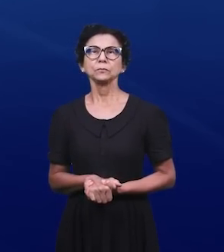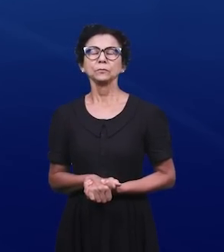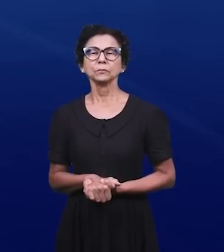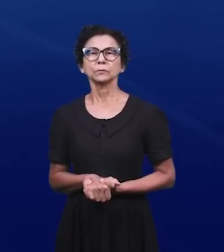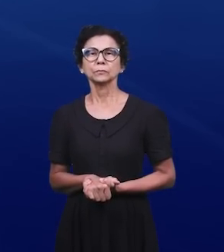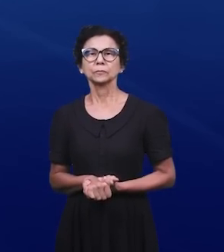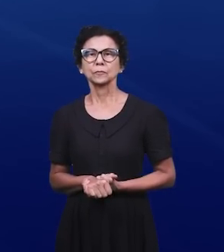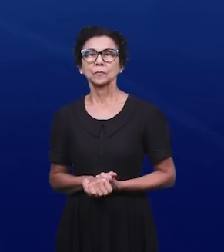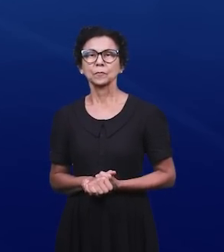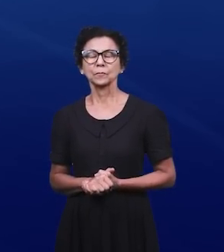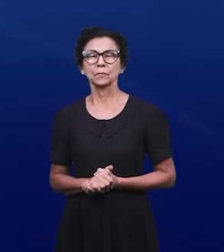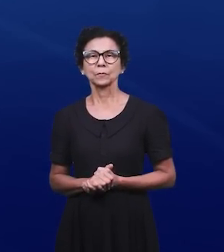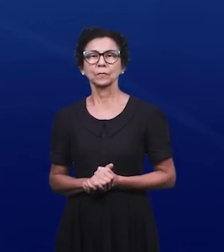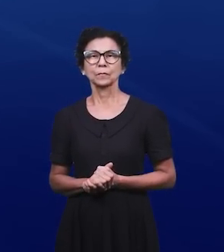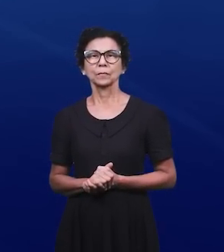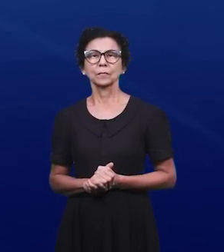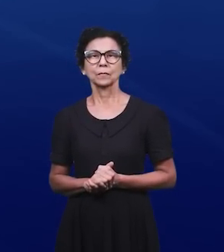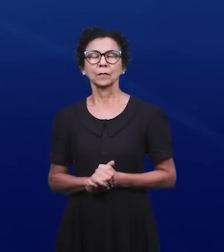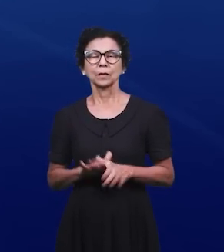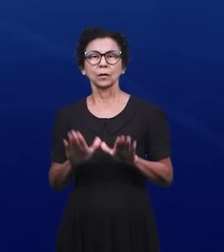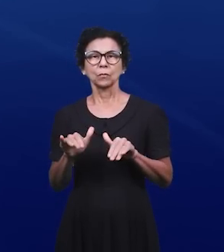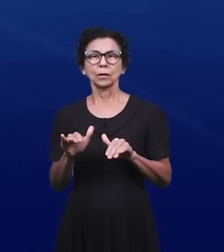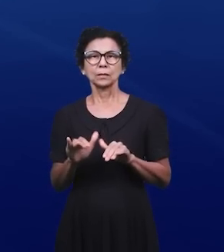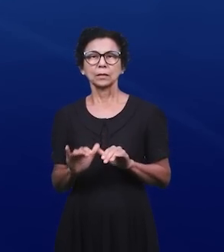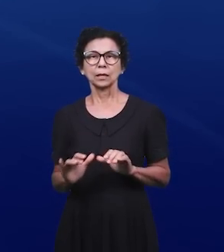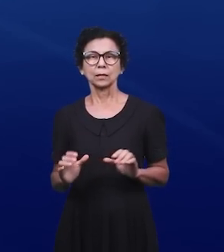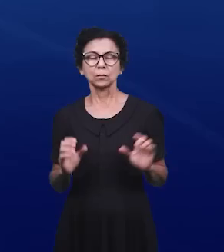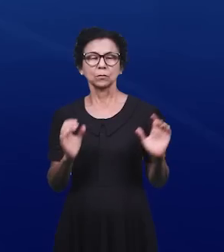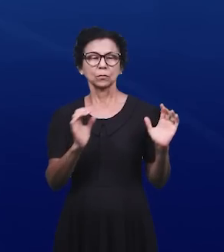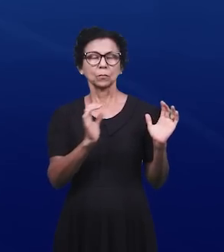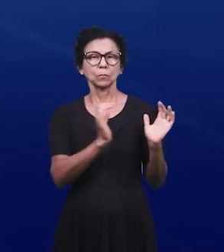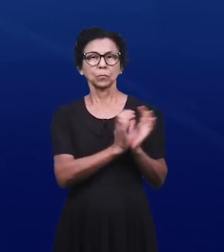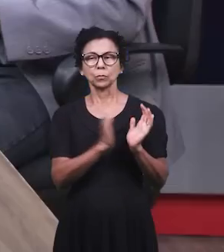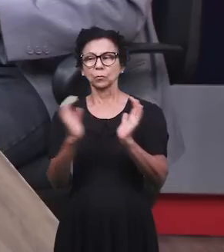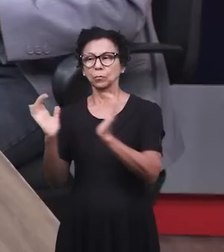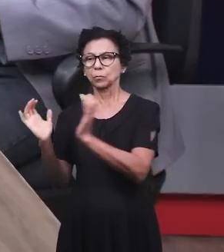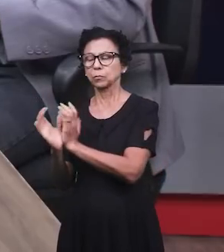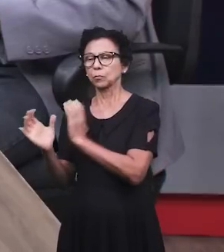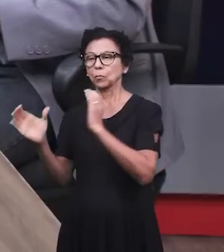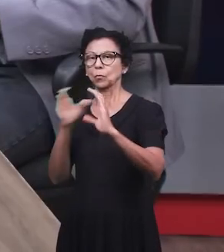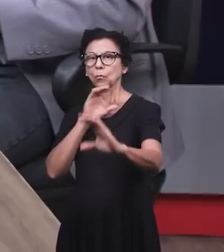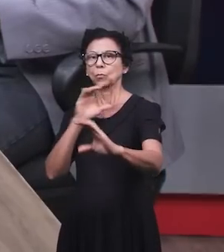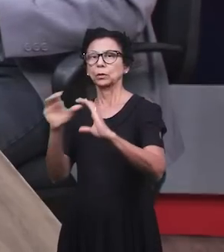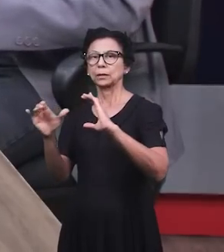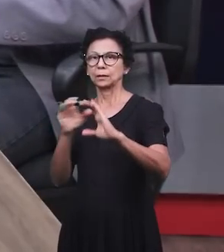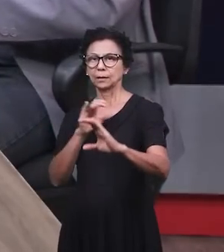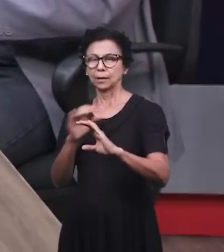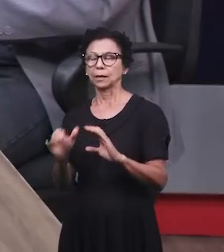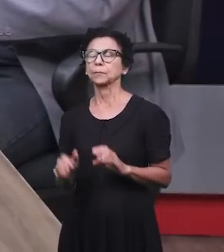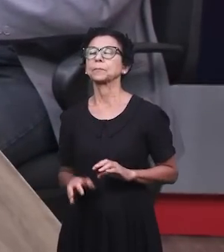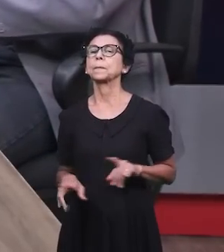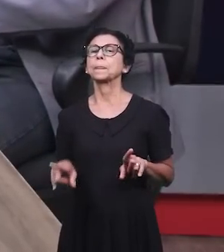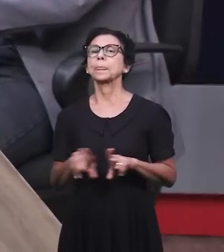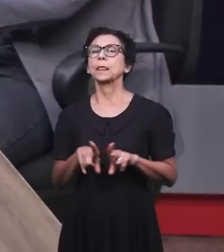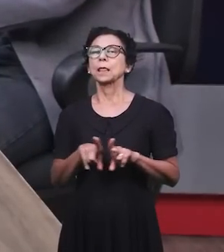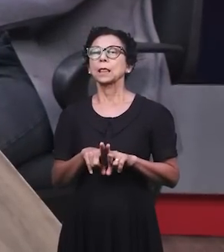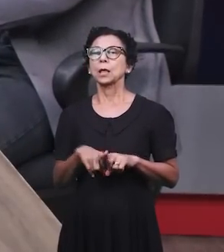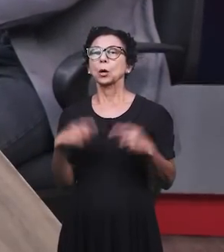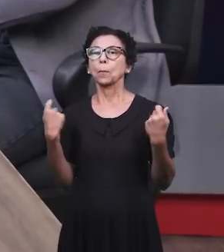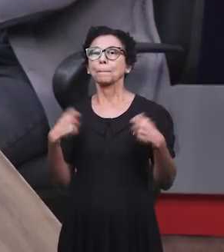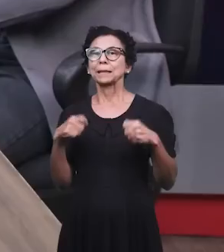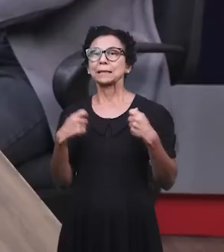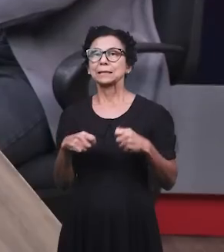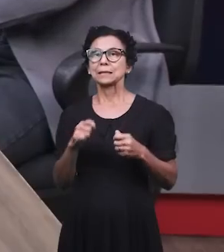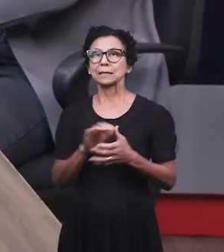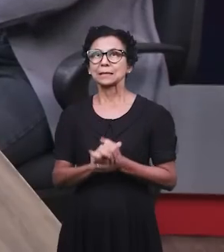Dois exércitos querendo se comunicar, ou dois grupos querendo se comunicar, eles precisavam de ter um bastão